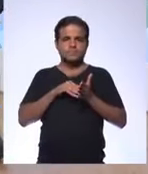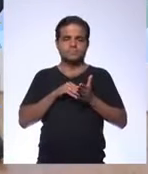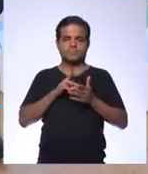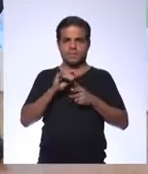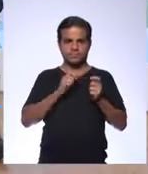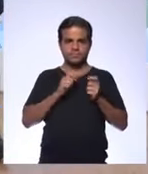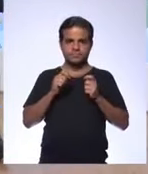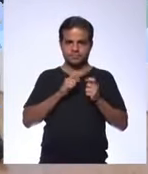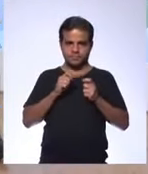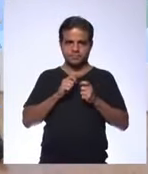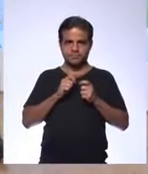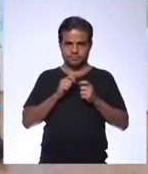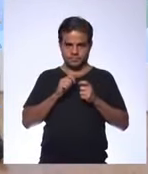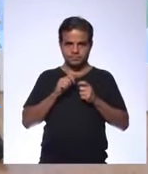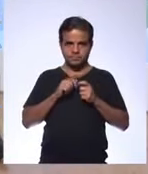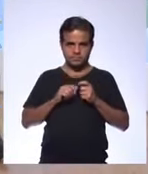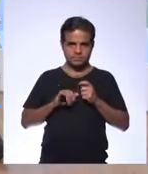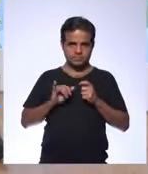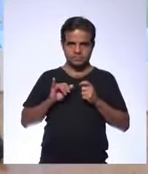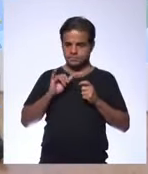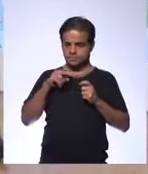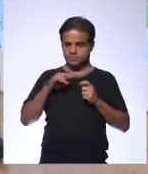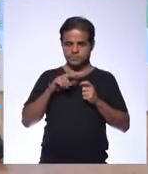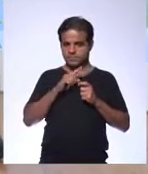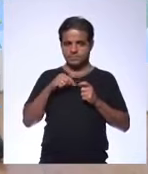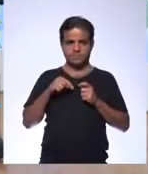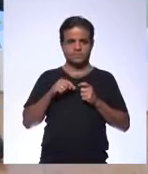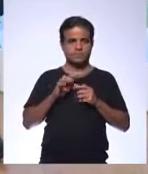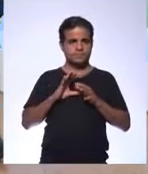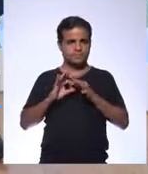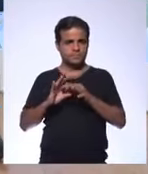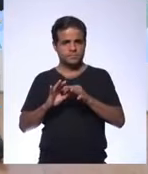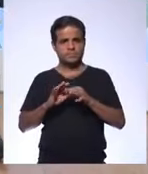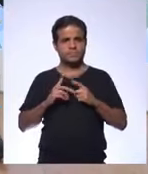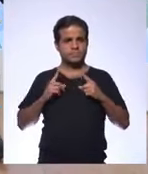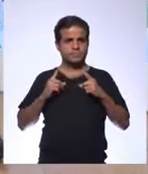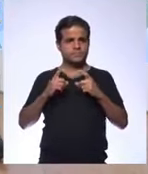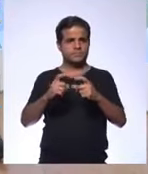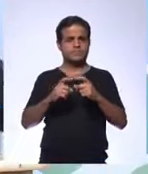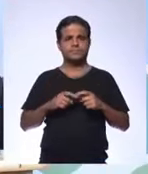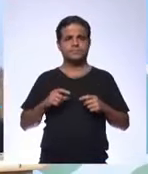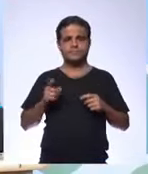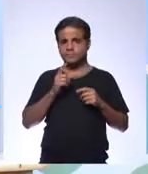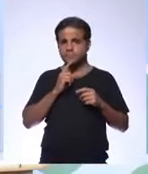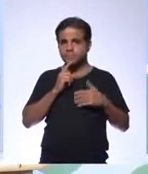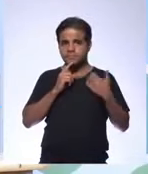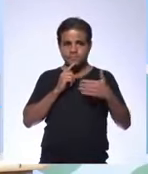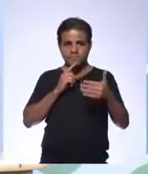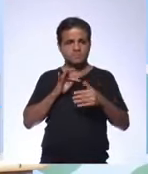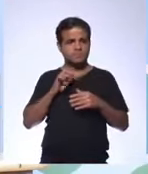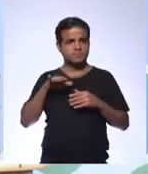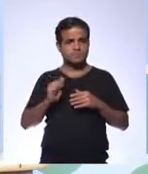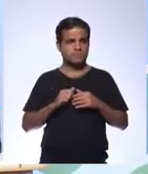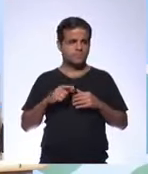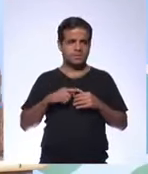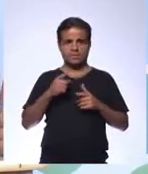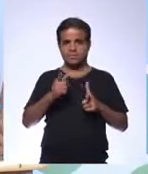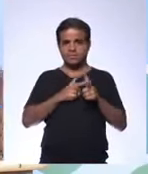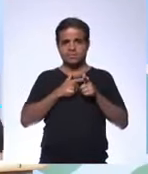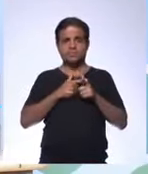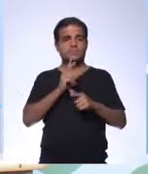a inflação, mas esse contexto de Guerra Fria e as grandes dívidas externas que o Brasil tem aí para